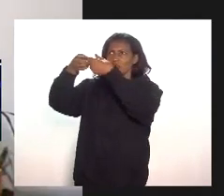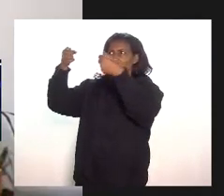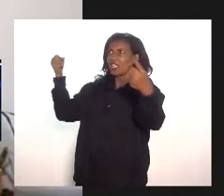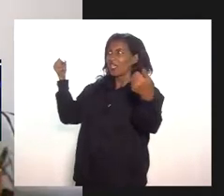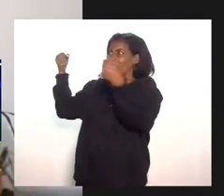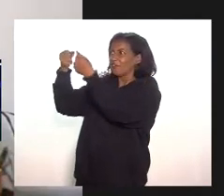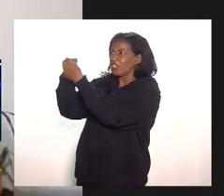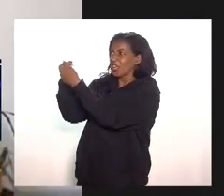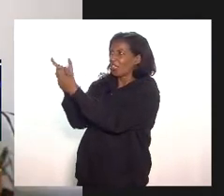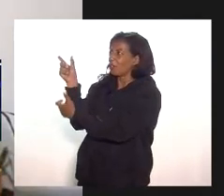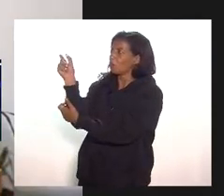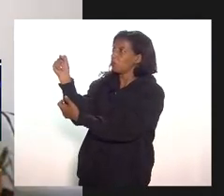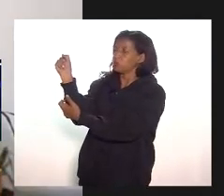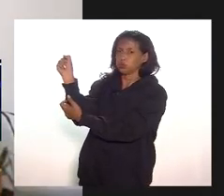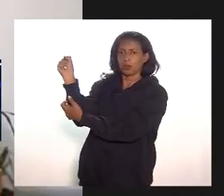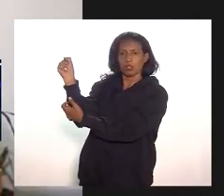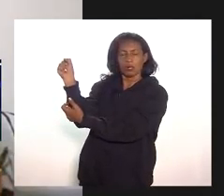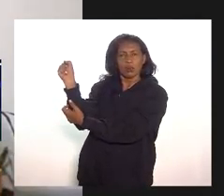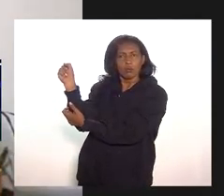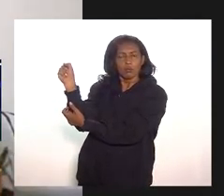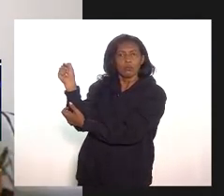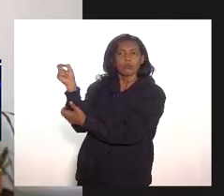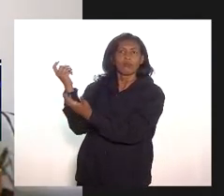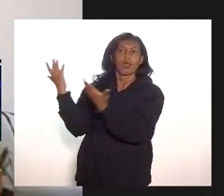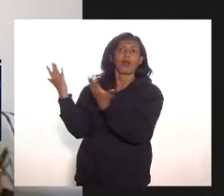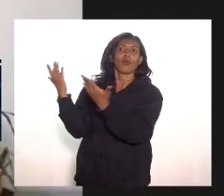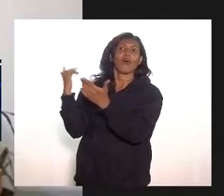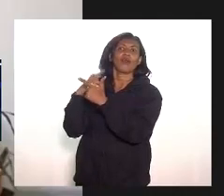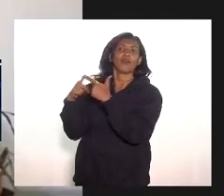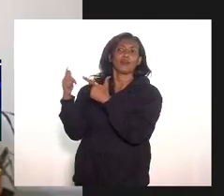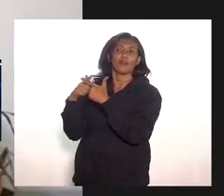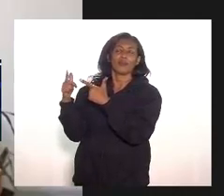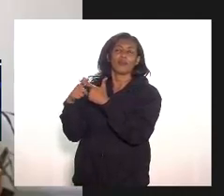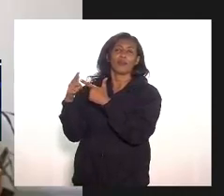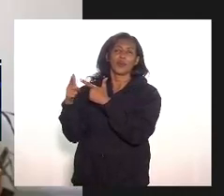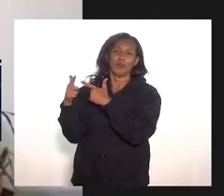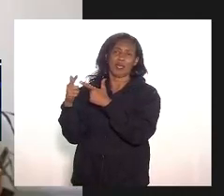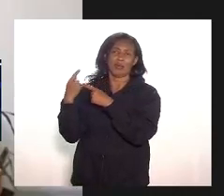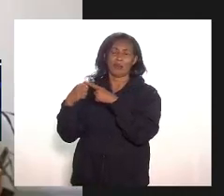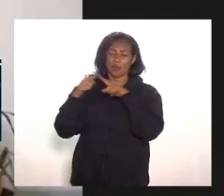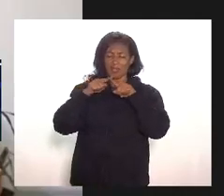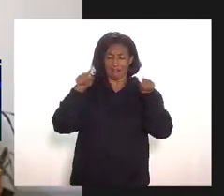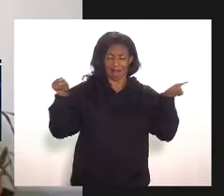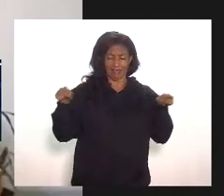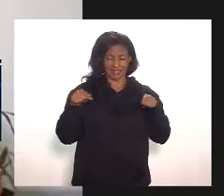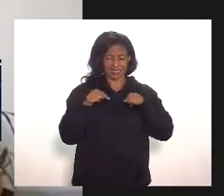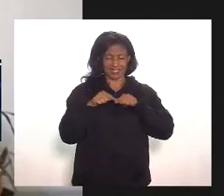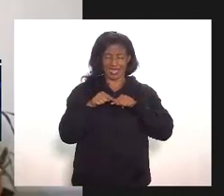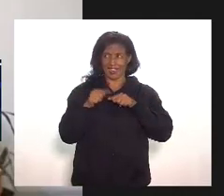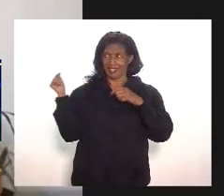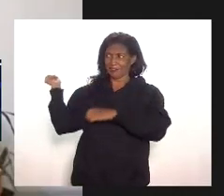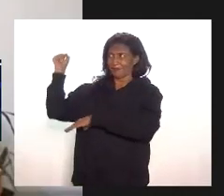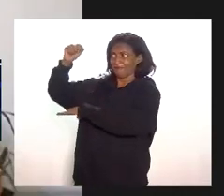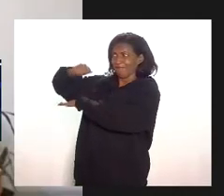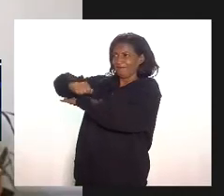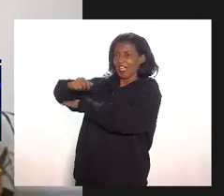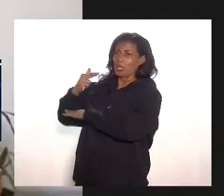janelas fechadas se tornam um grande ambiente fomentador,